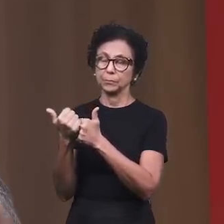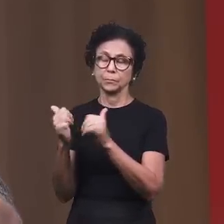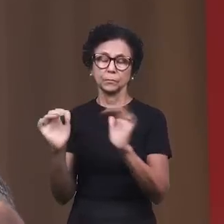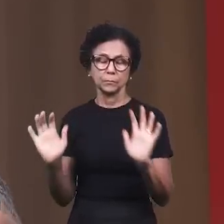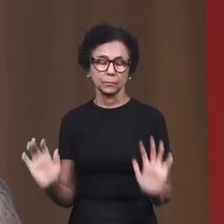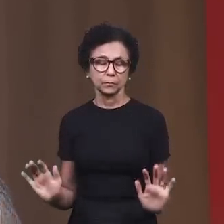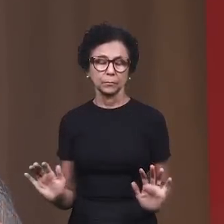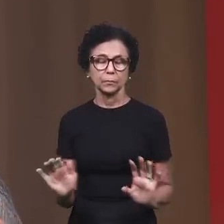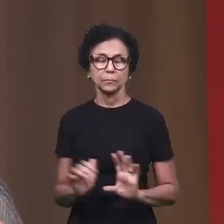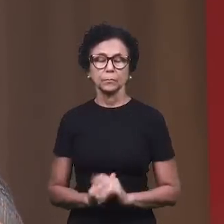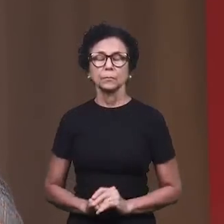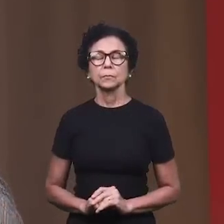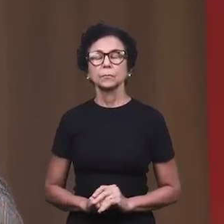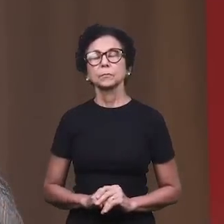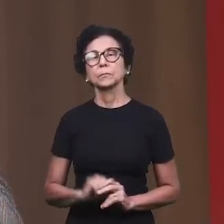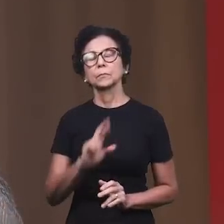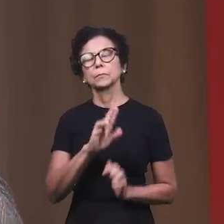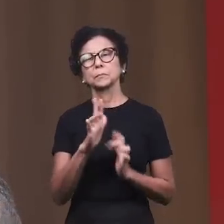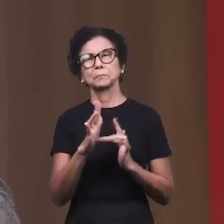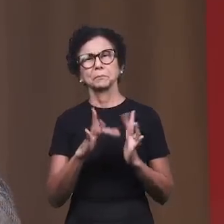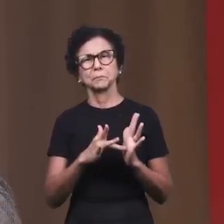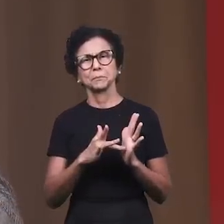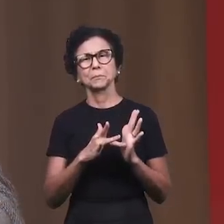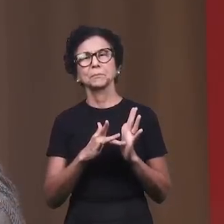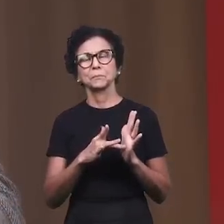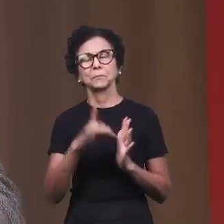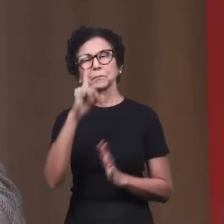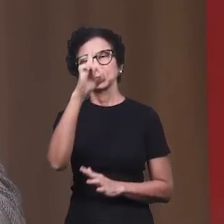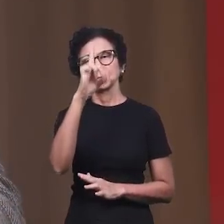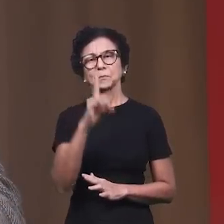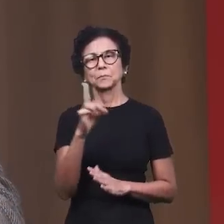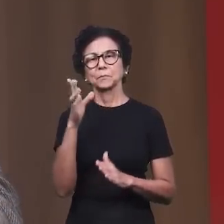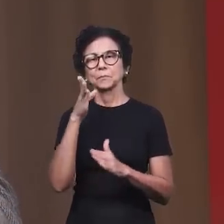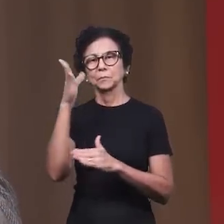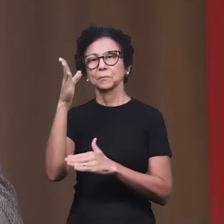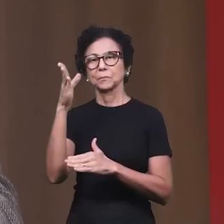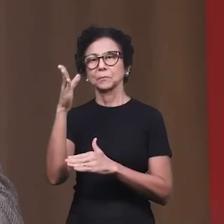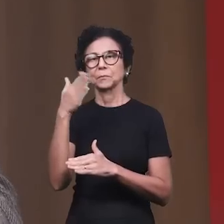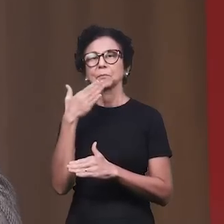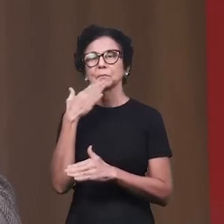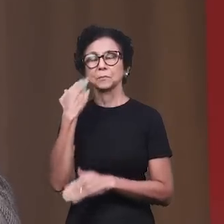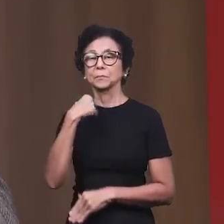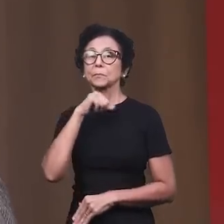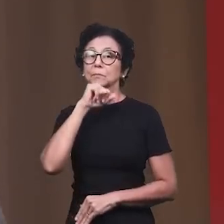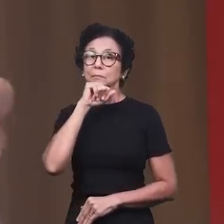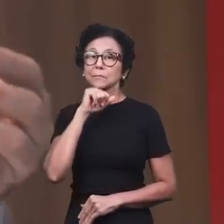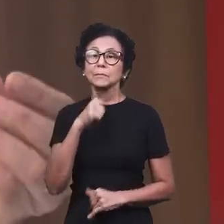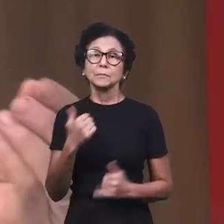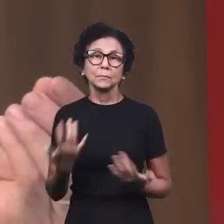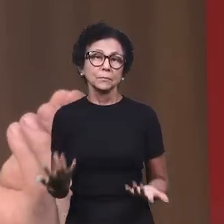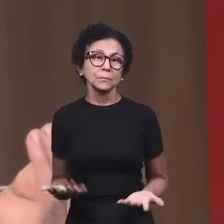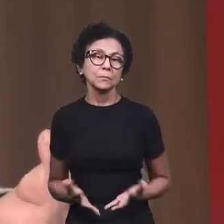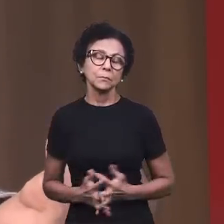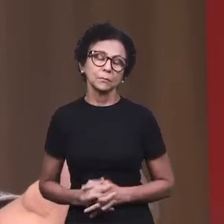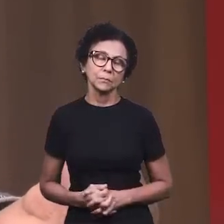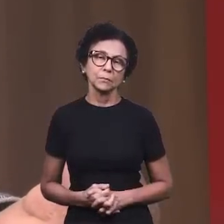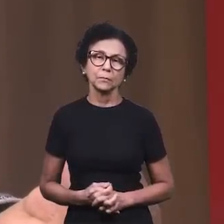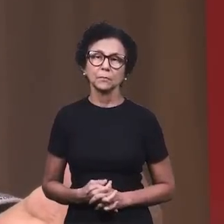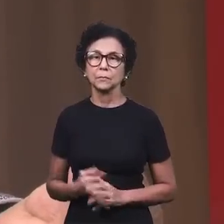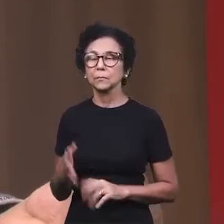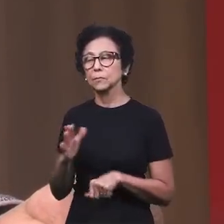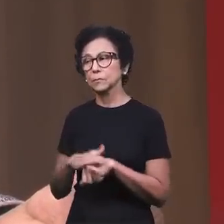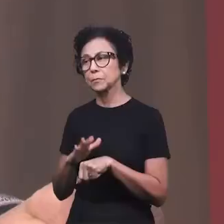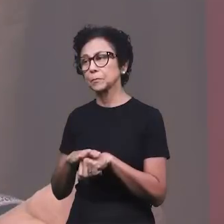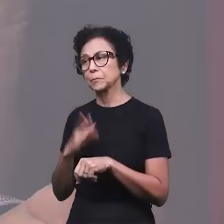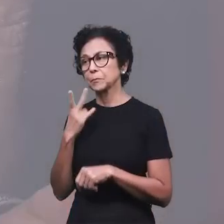agora em nome de Jesus, pelo sangue de Jesus, temos direito a acesso ao Pai, né? Isso acontece como você mesmo disse,